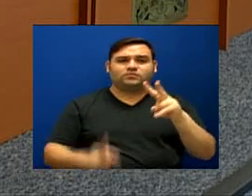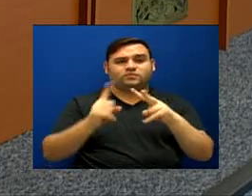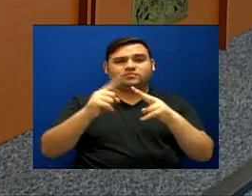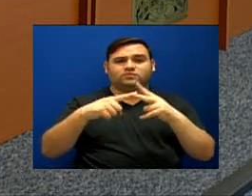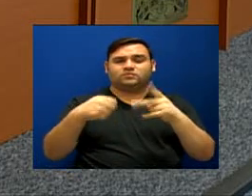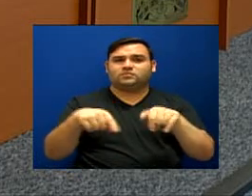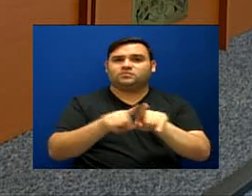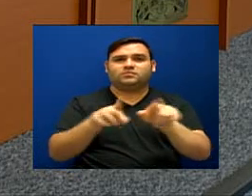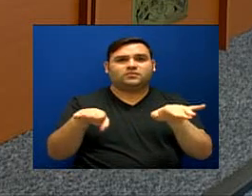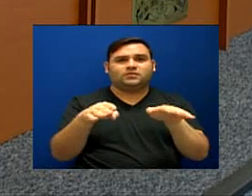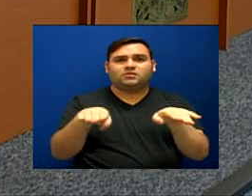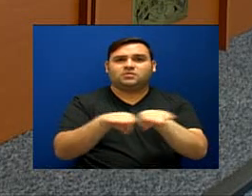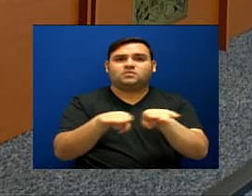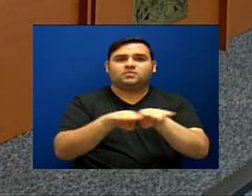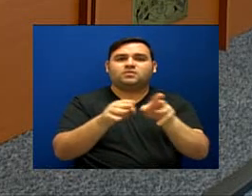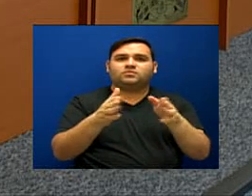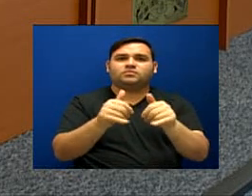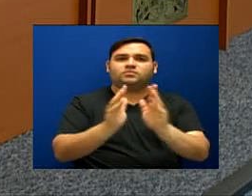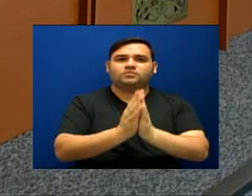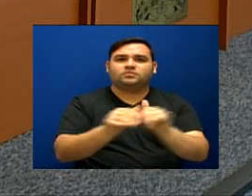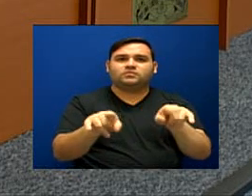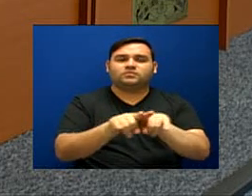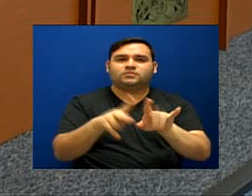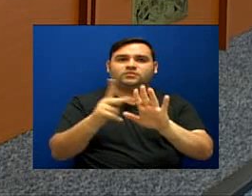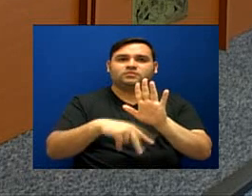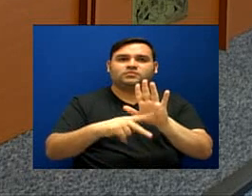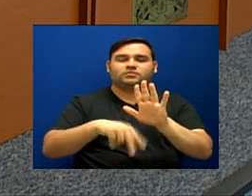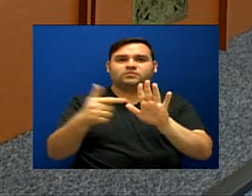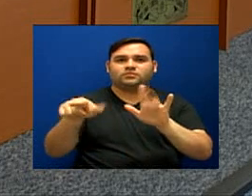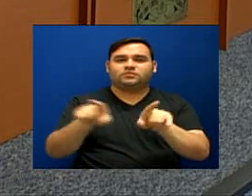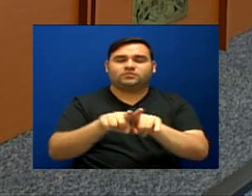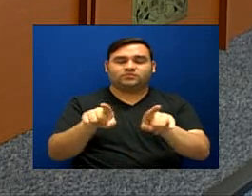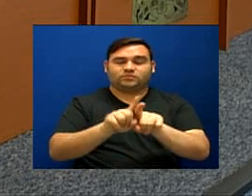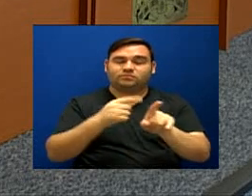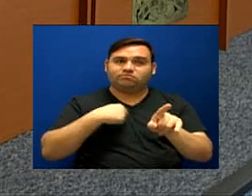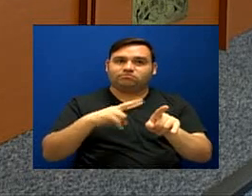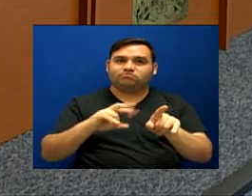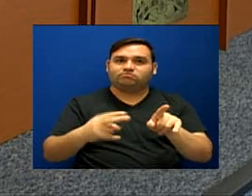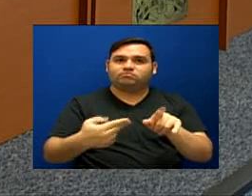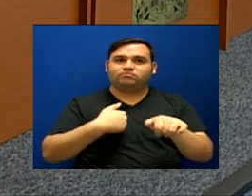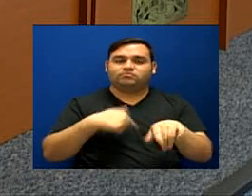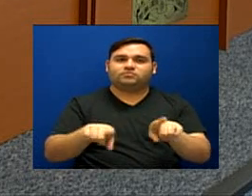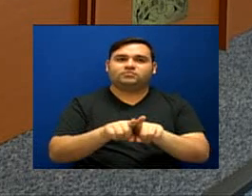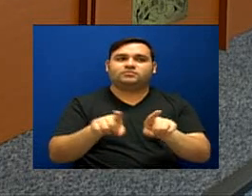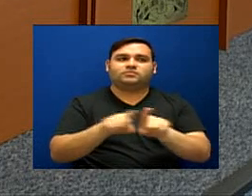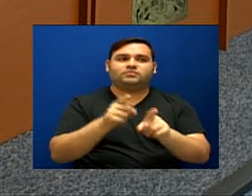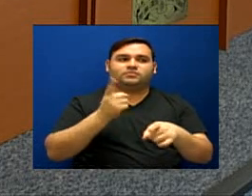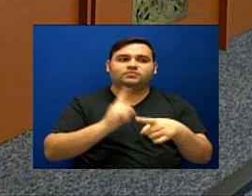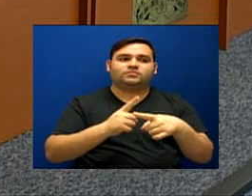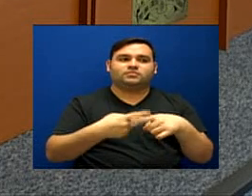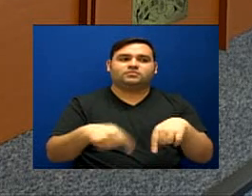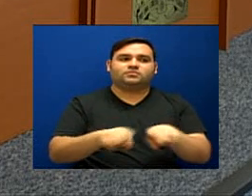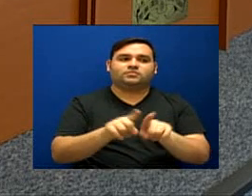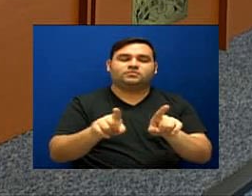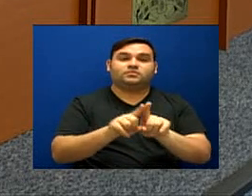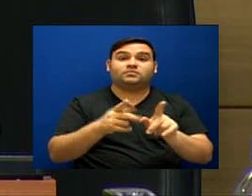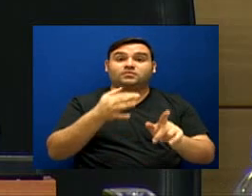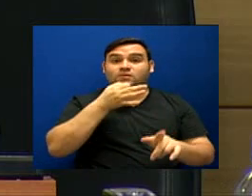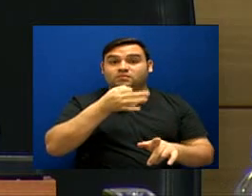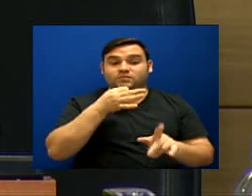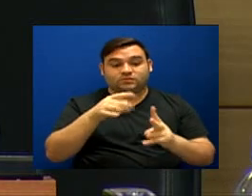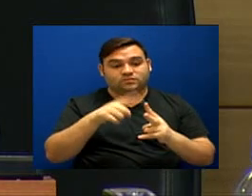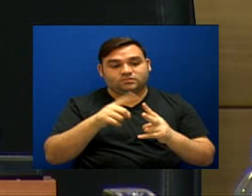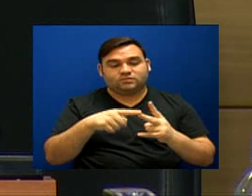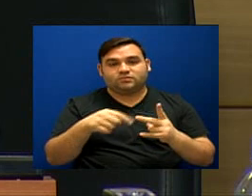estão apensados. Eu gostaria que o senhor levasse em conta também o projeto do vereador. Mas eu vou levar, vereador. Só vale lembrar que não fazer a retirada. O parecer